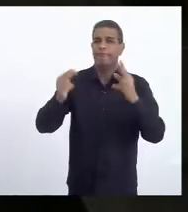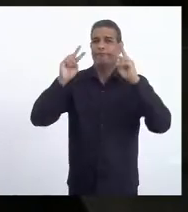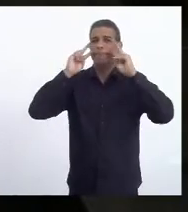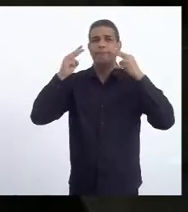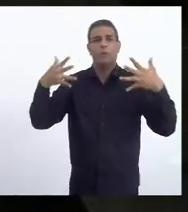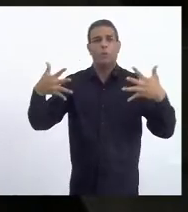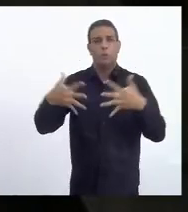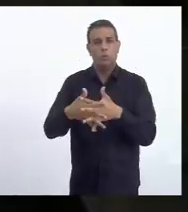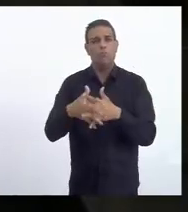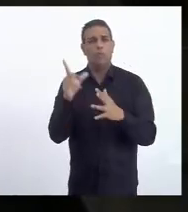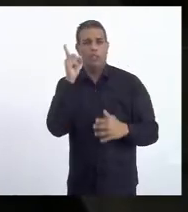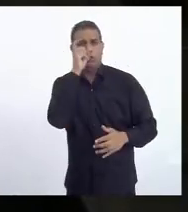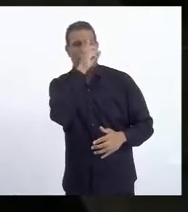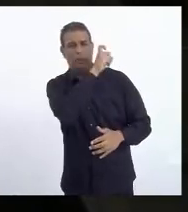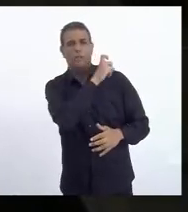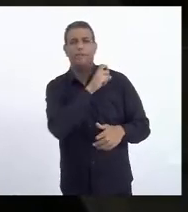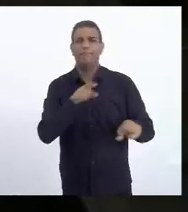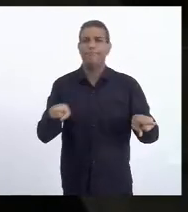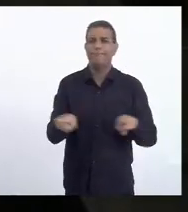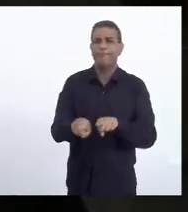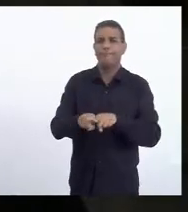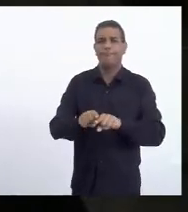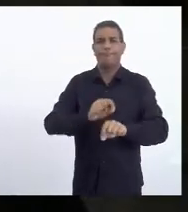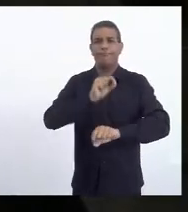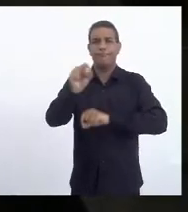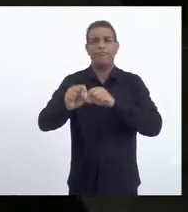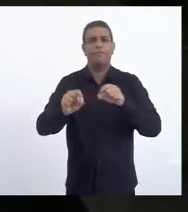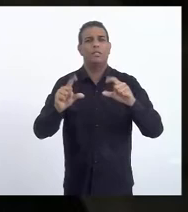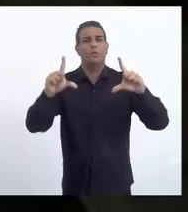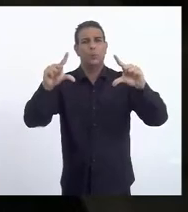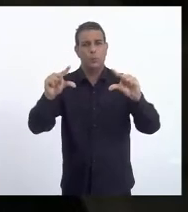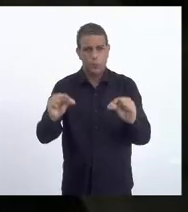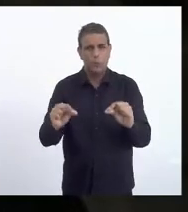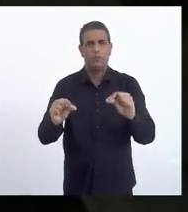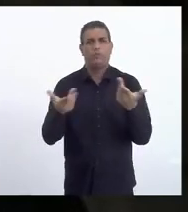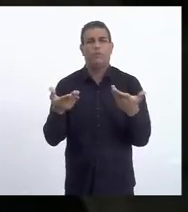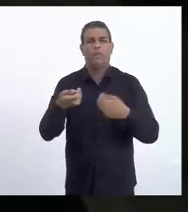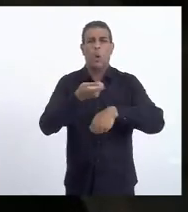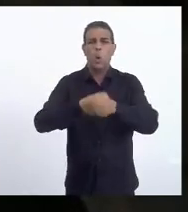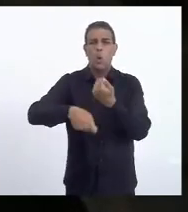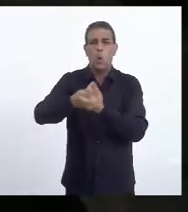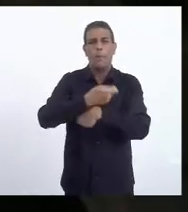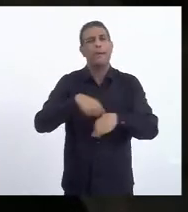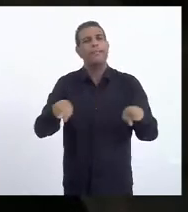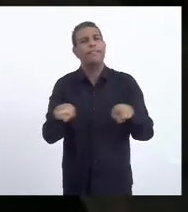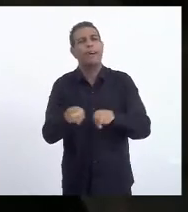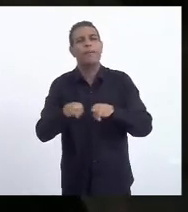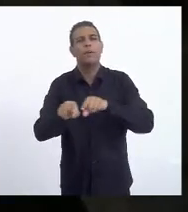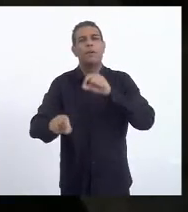complexo difícil de esvaziamento econômico já muito tempo consequentemente com